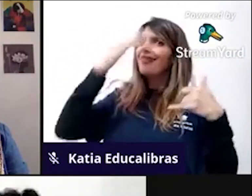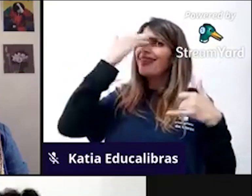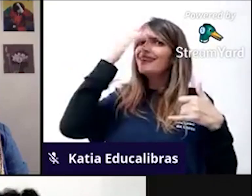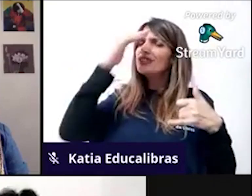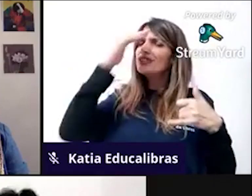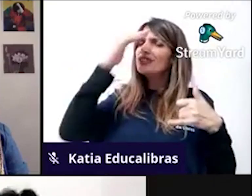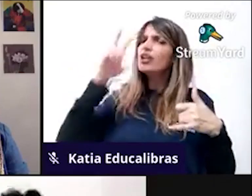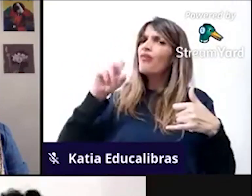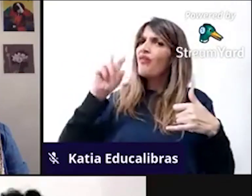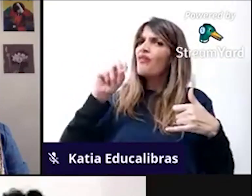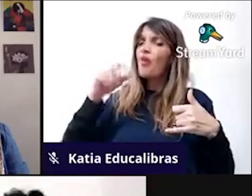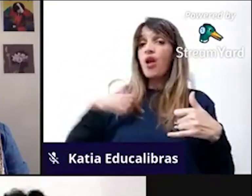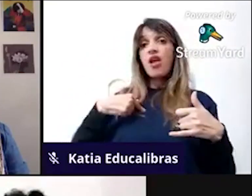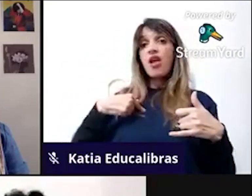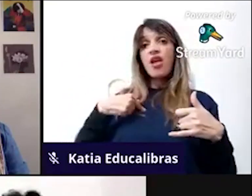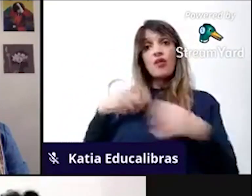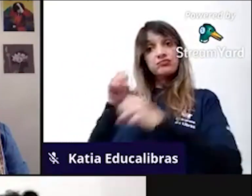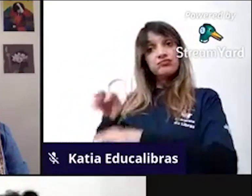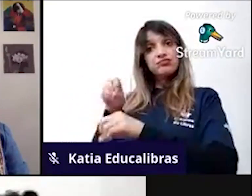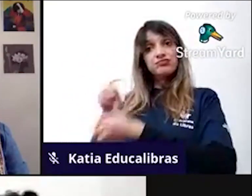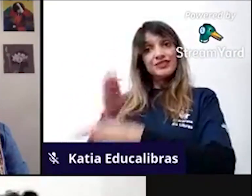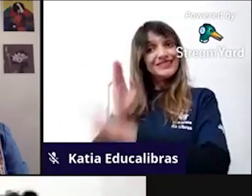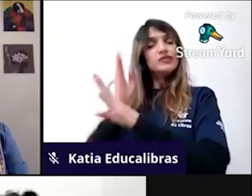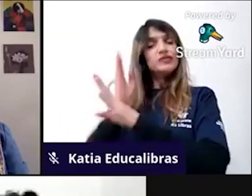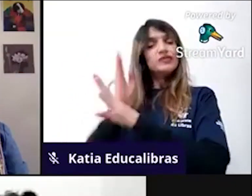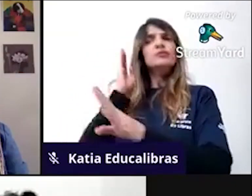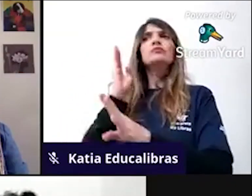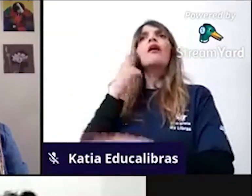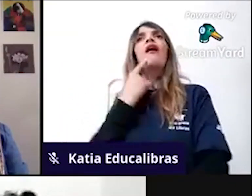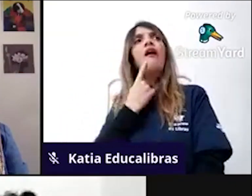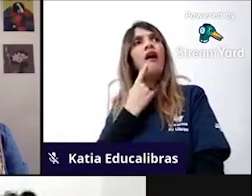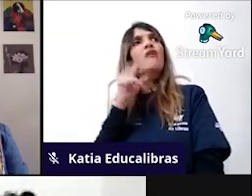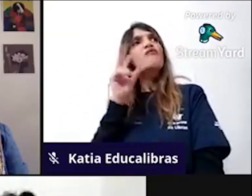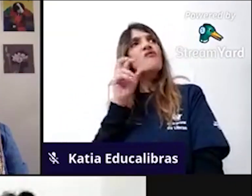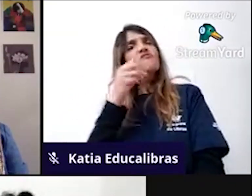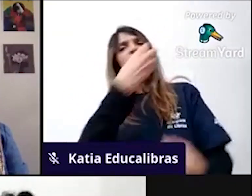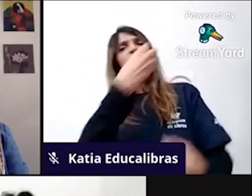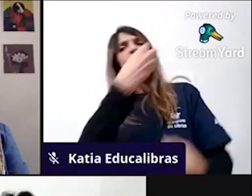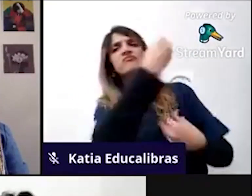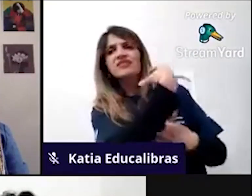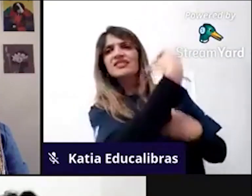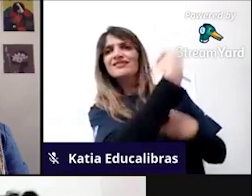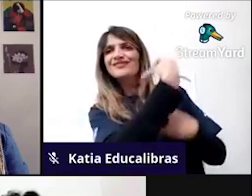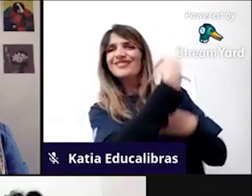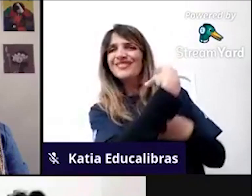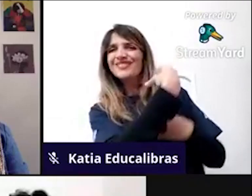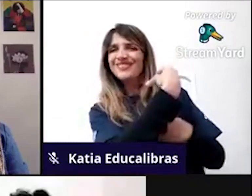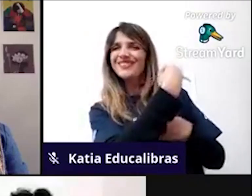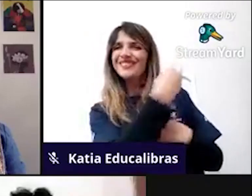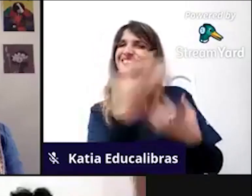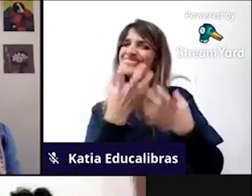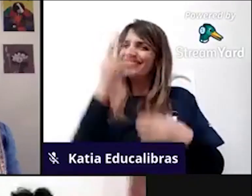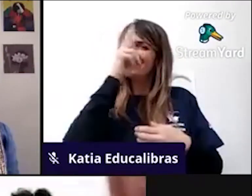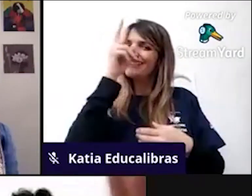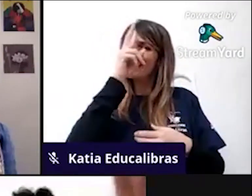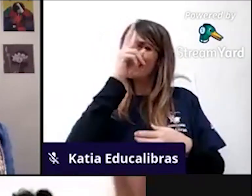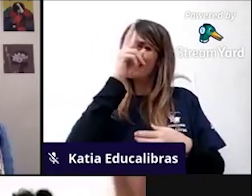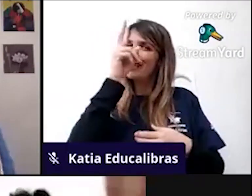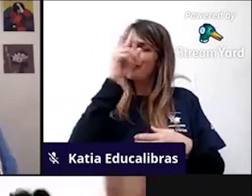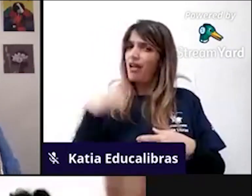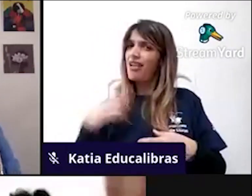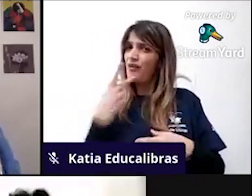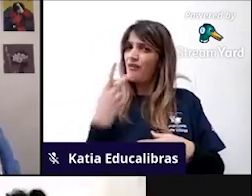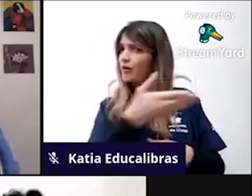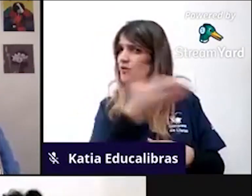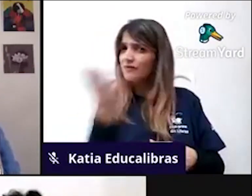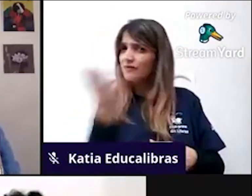tornei educador, eu descobri o que, que ele queria dizer. Ele queria nos lembrar, e eu lembro para vocês hoje, meus colegas